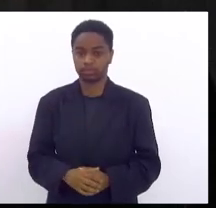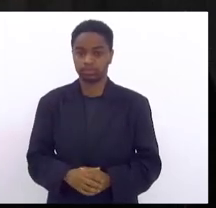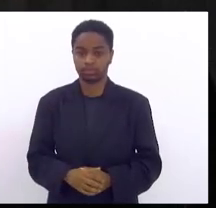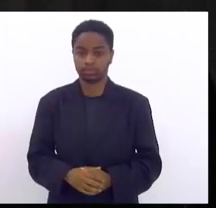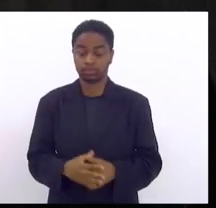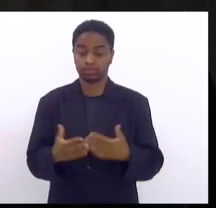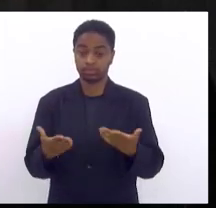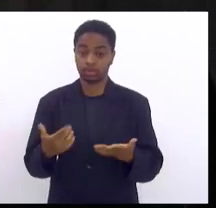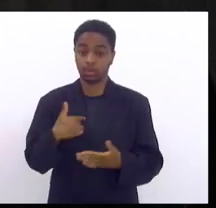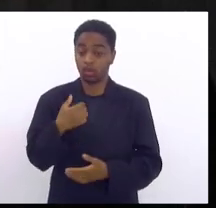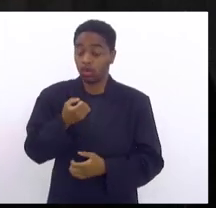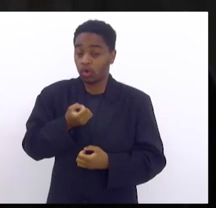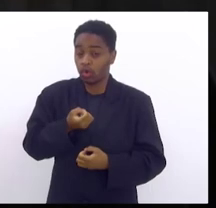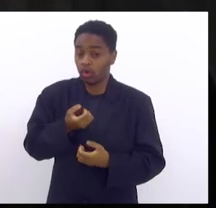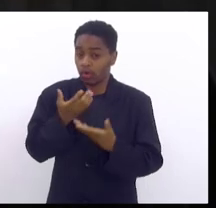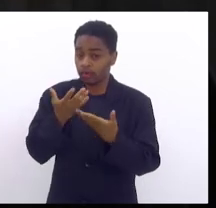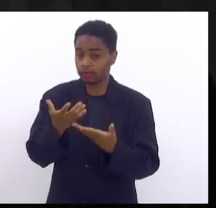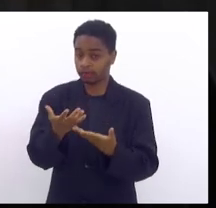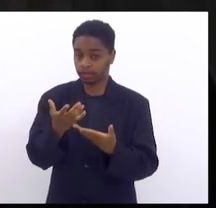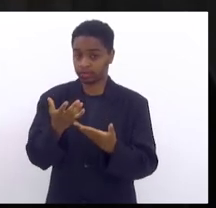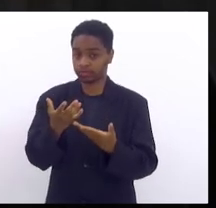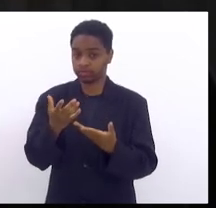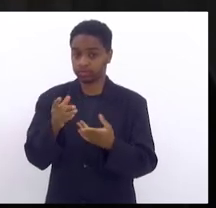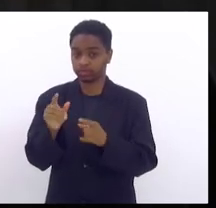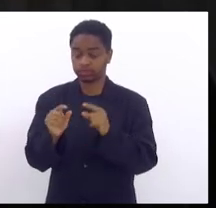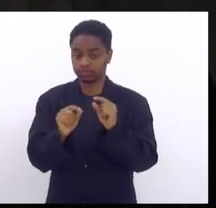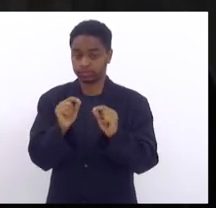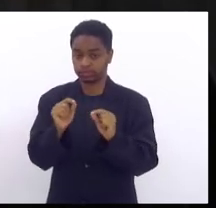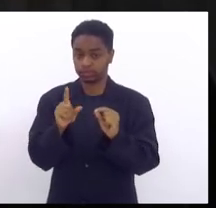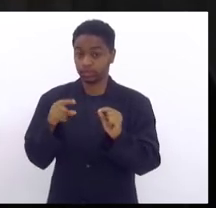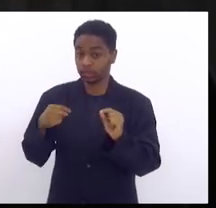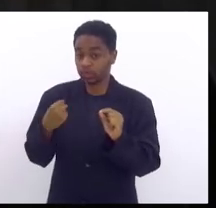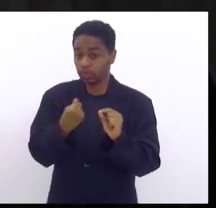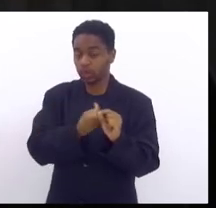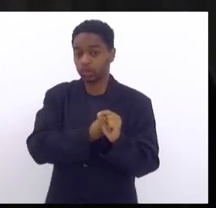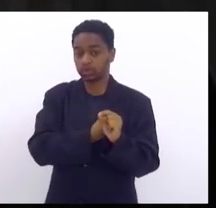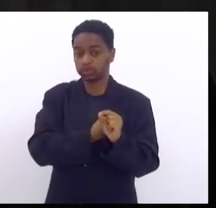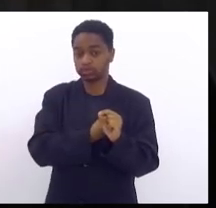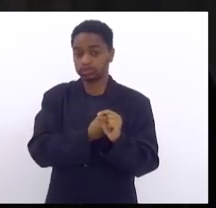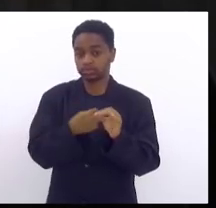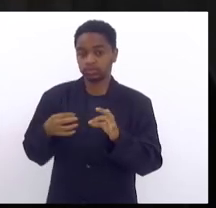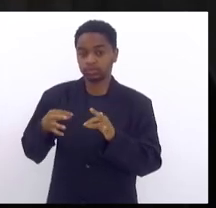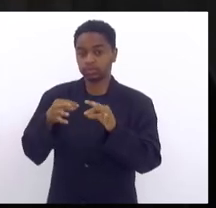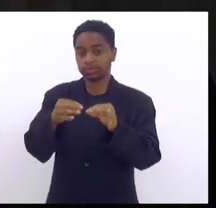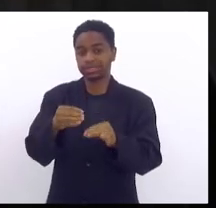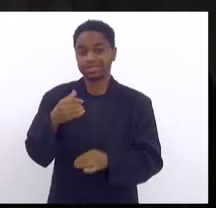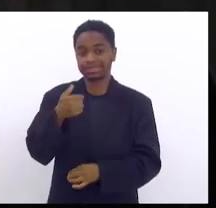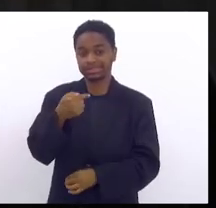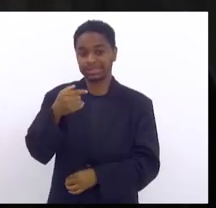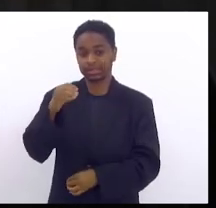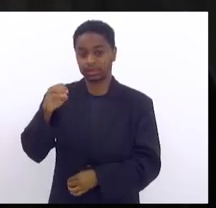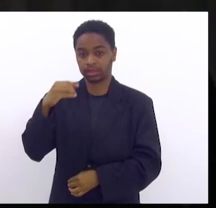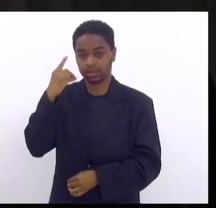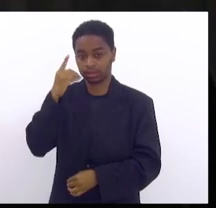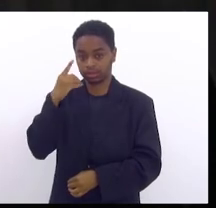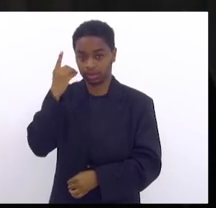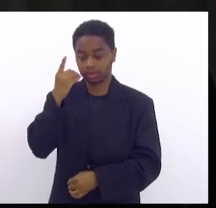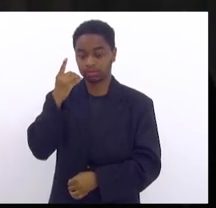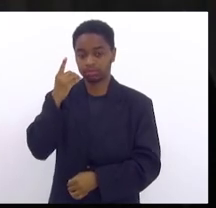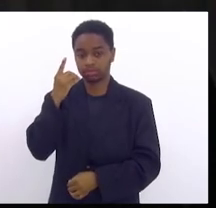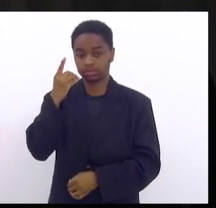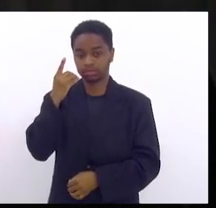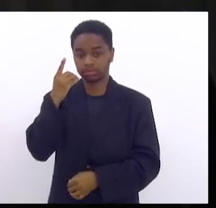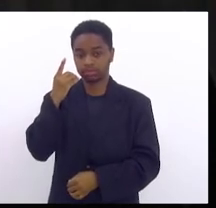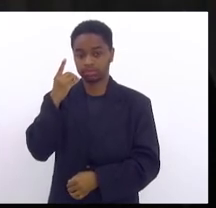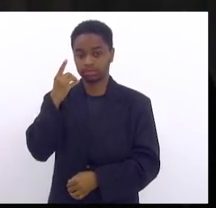Confesso, deputado Chico Machado, que todos nós, os 70 deputados, já